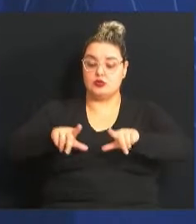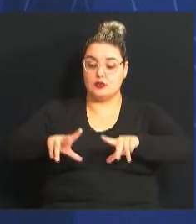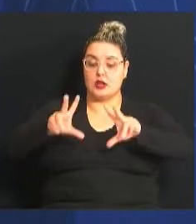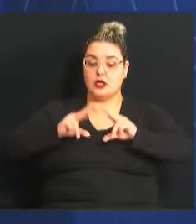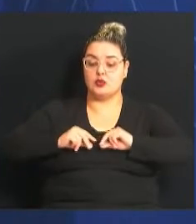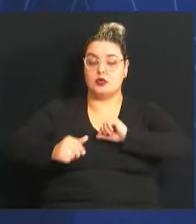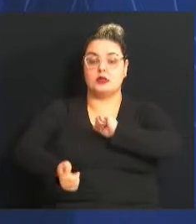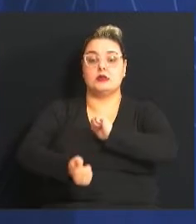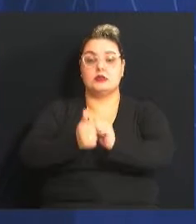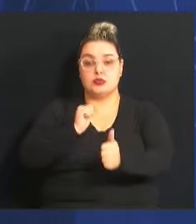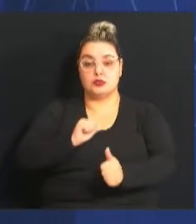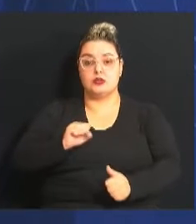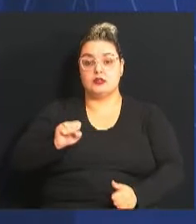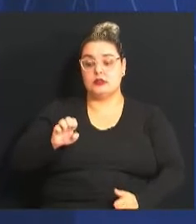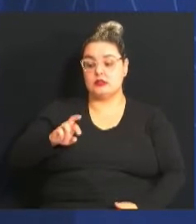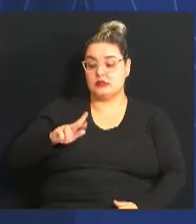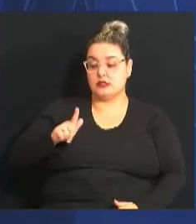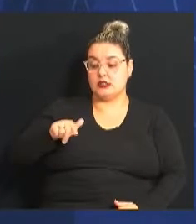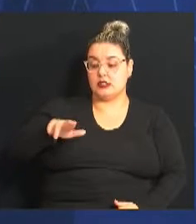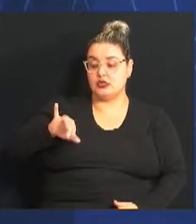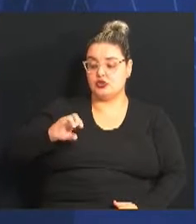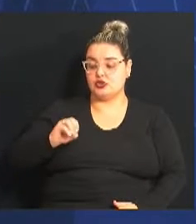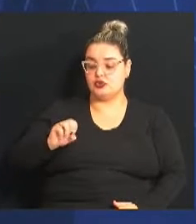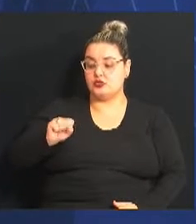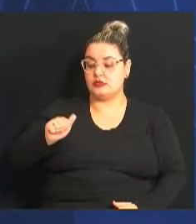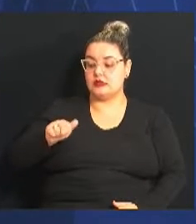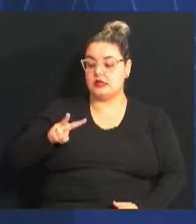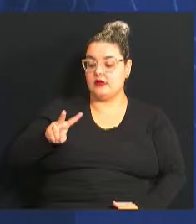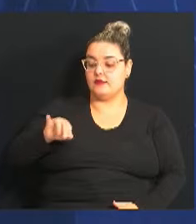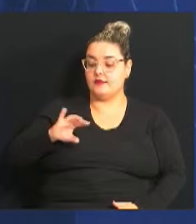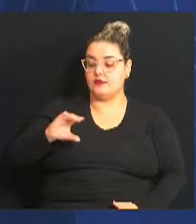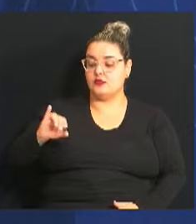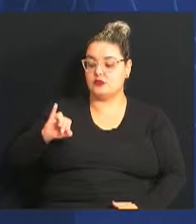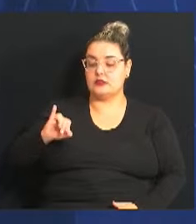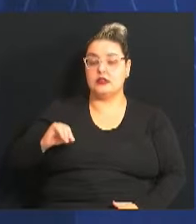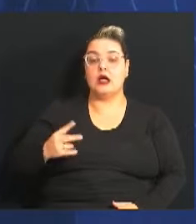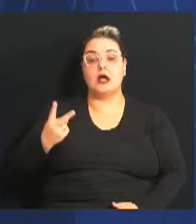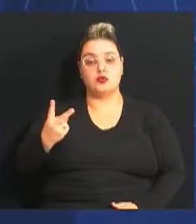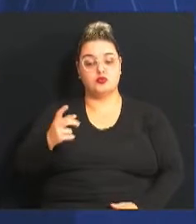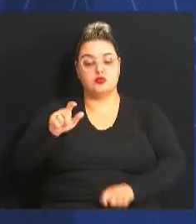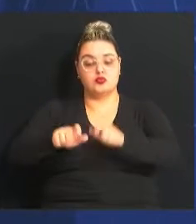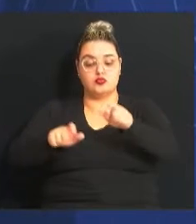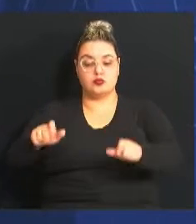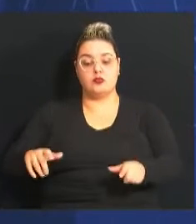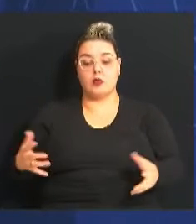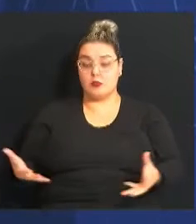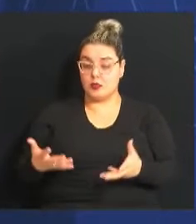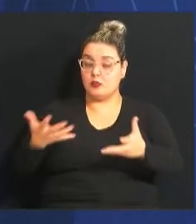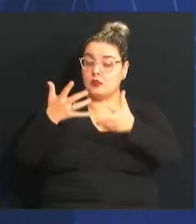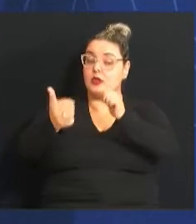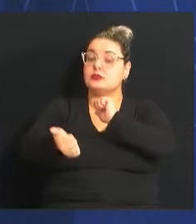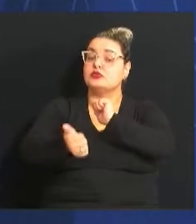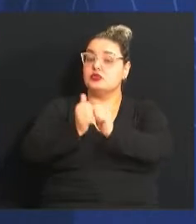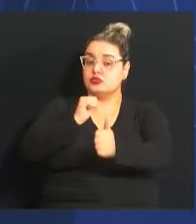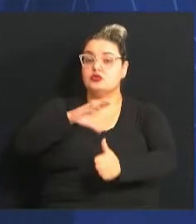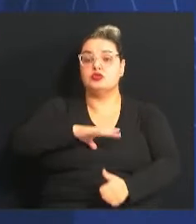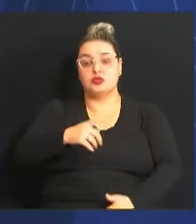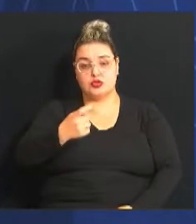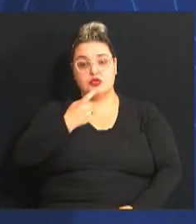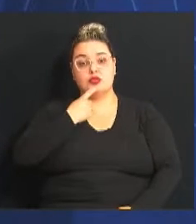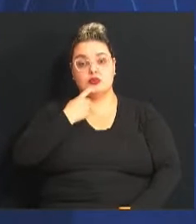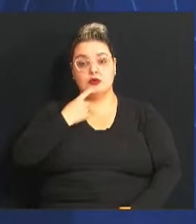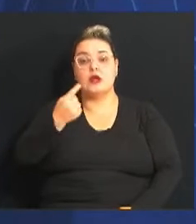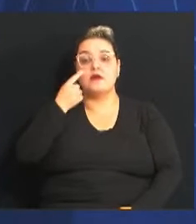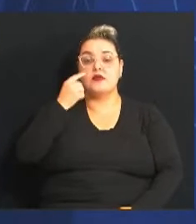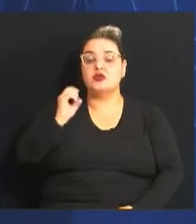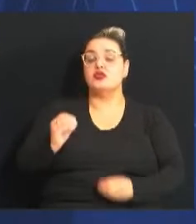esportivo Sérgio José Salvucci a 2 personalidades que contribuíram ao esporte de Campinas. Então confira como